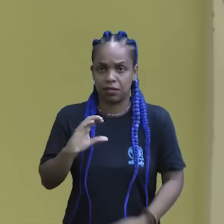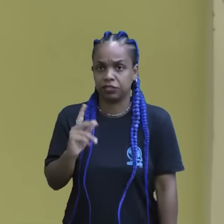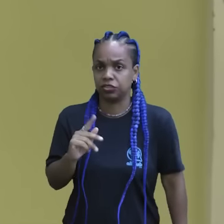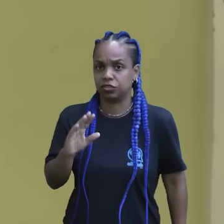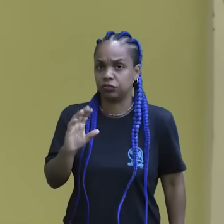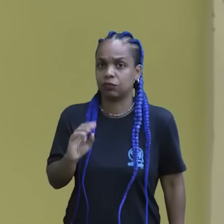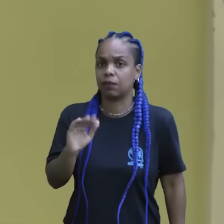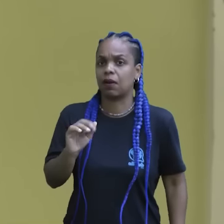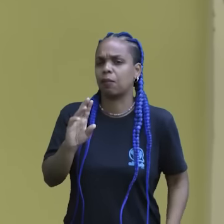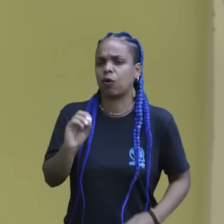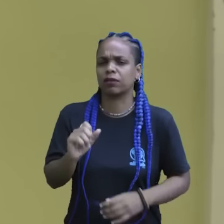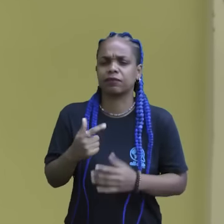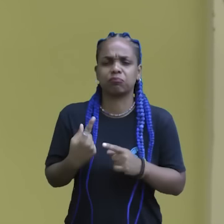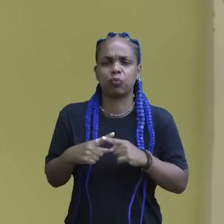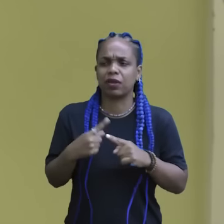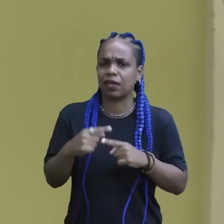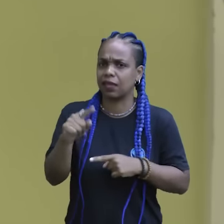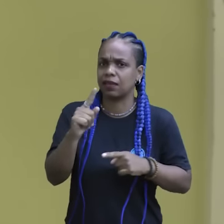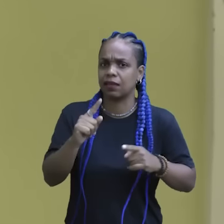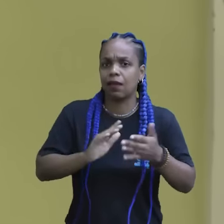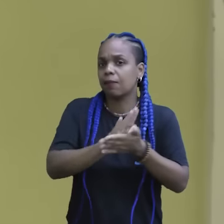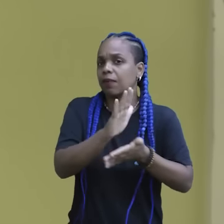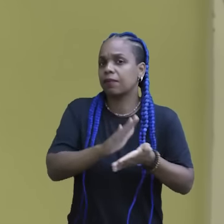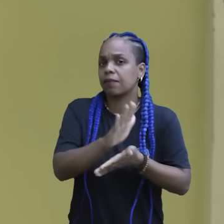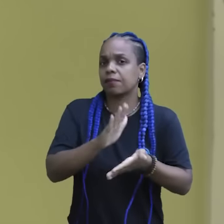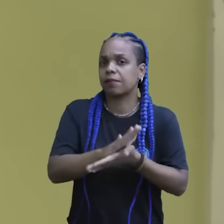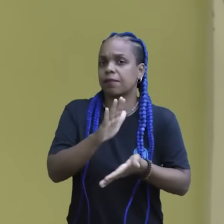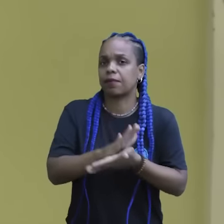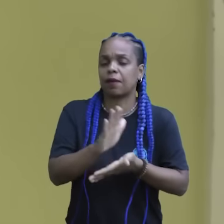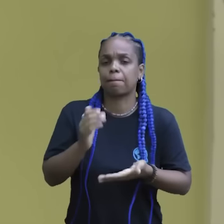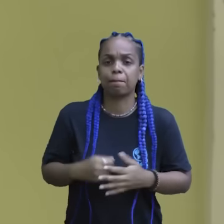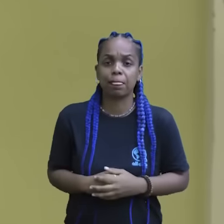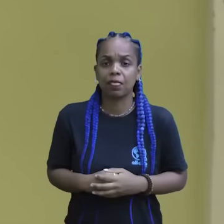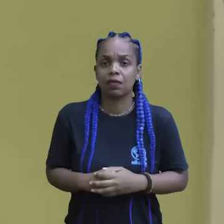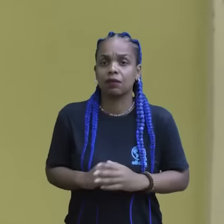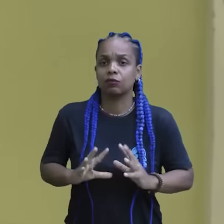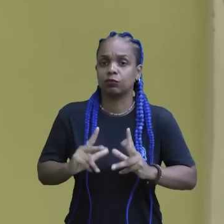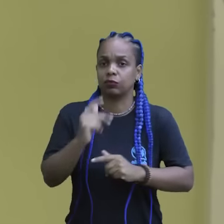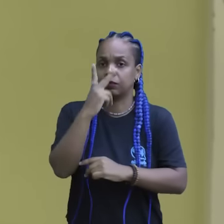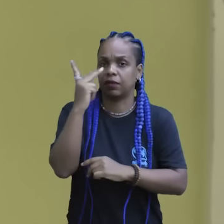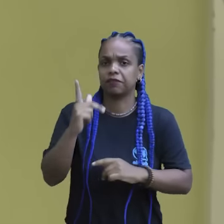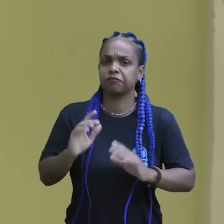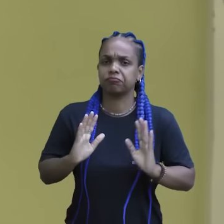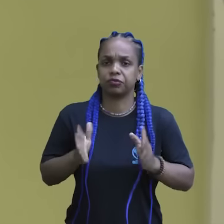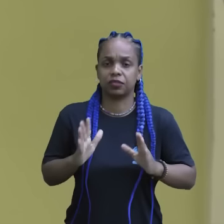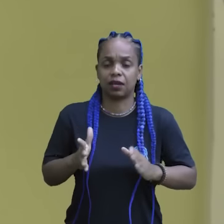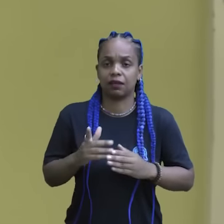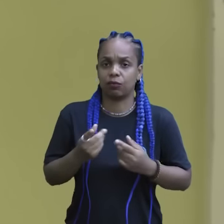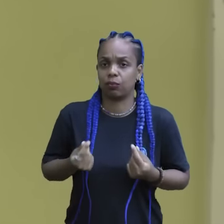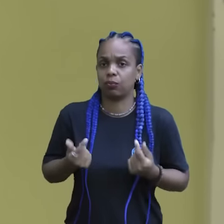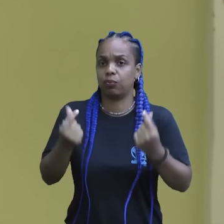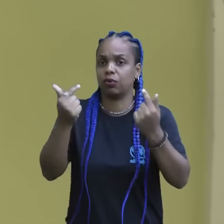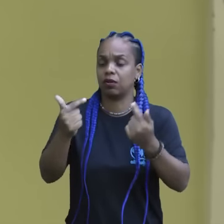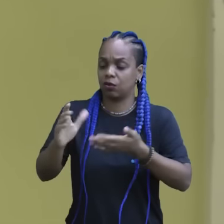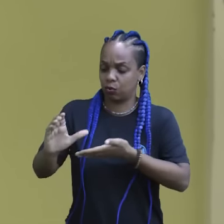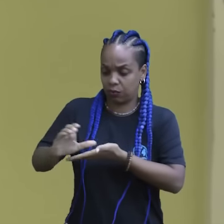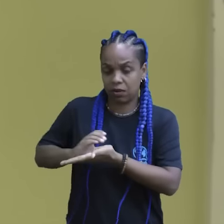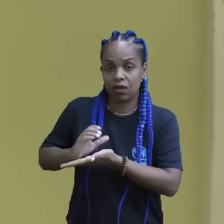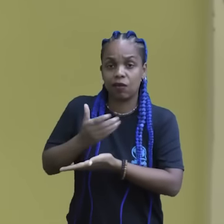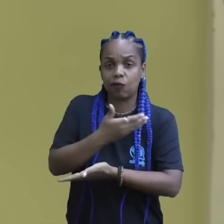publicada, ele teve dinheiro do governo, senão ele não publicava as obras completas encadernadas. Ele teve dinheiro do